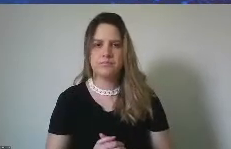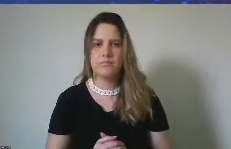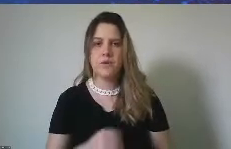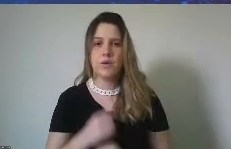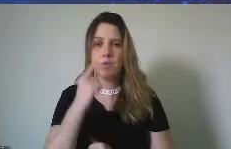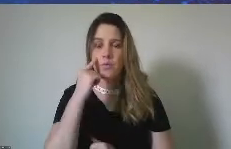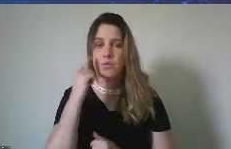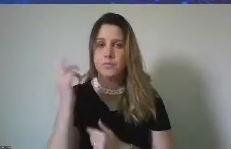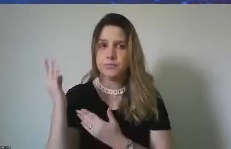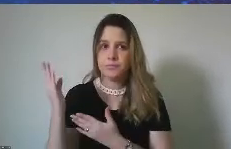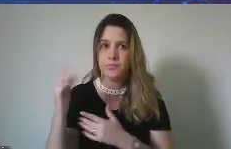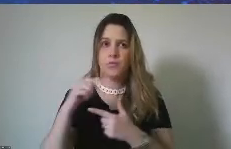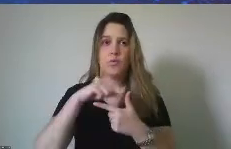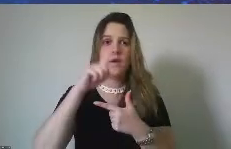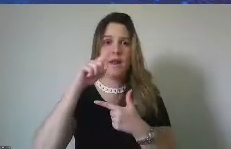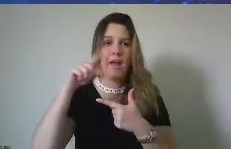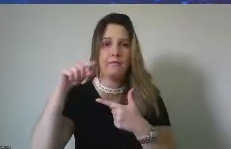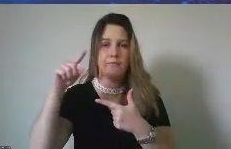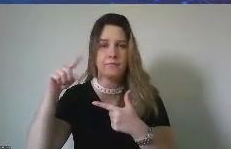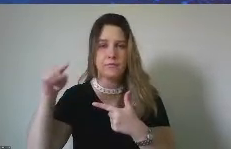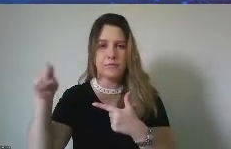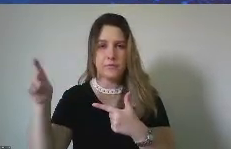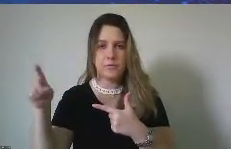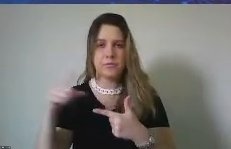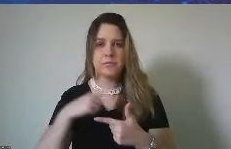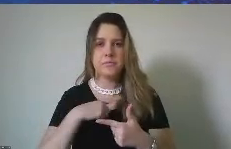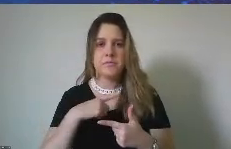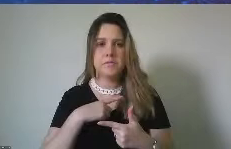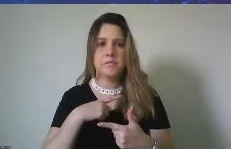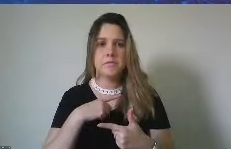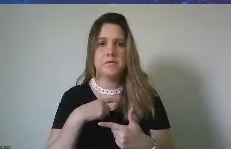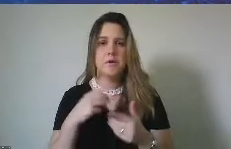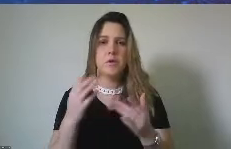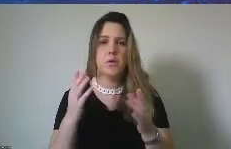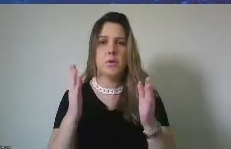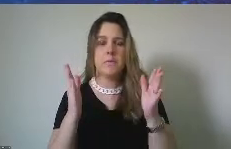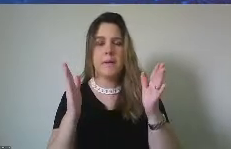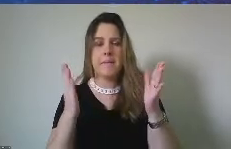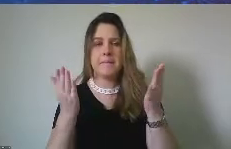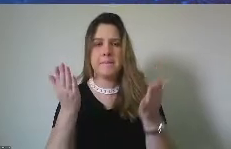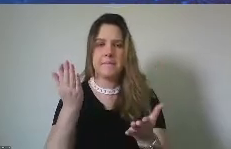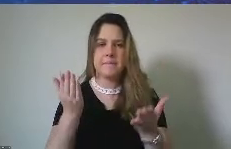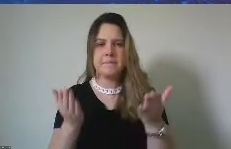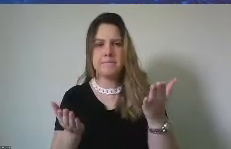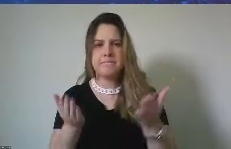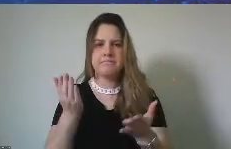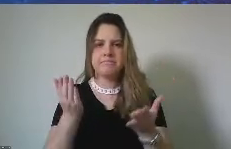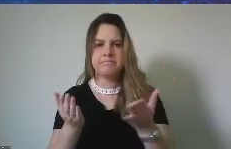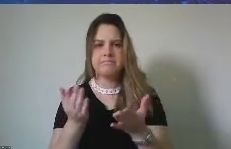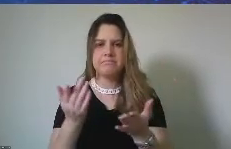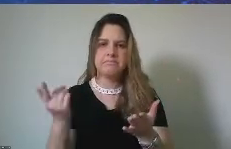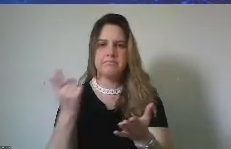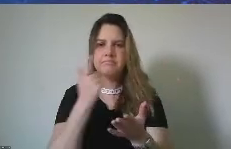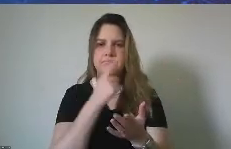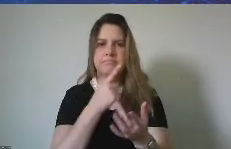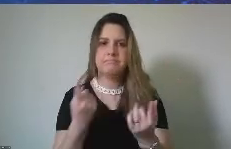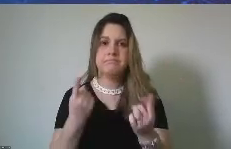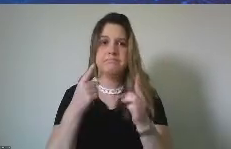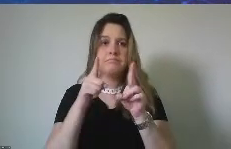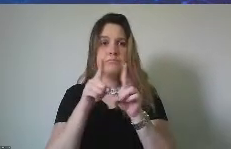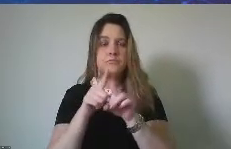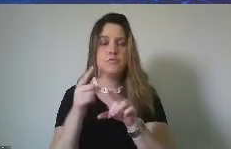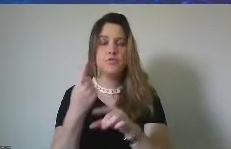no gráfico podemos perceber que aqui saindo de uma base sem as ações da companhia nos últimos 10 anos